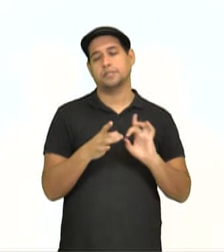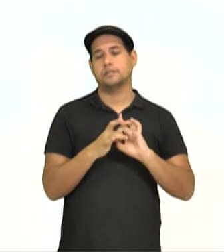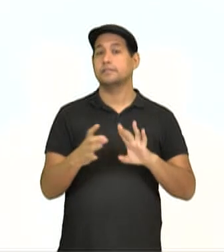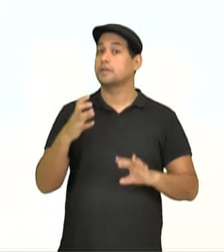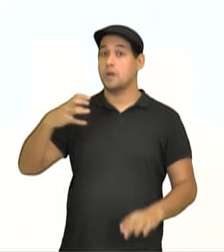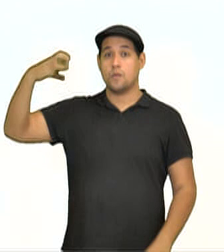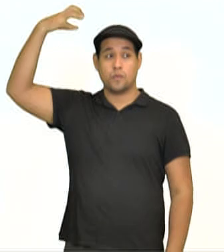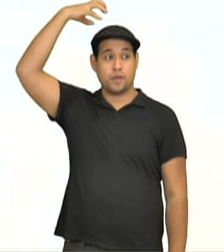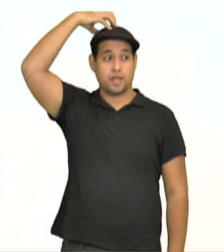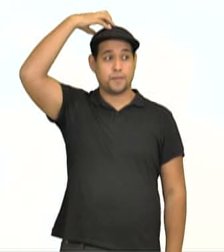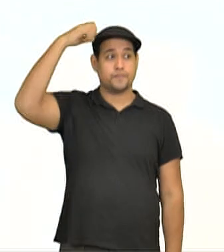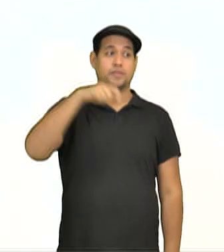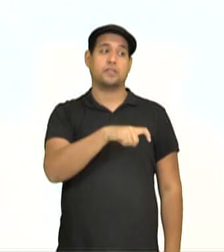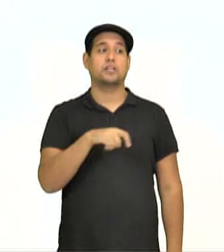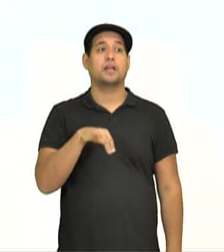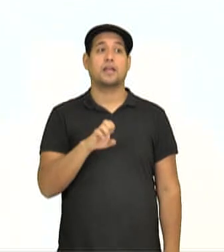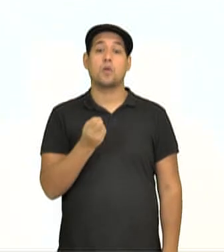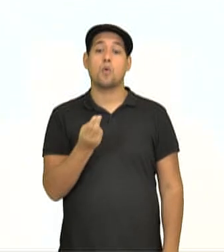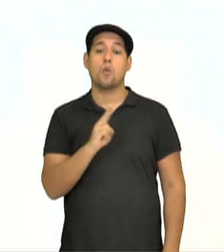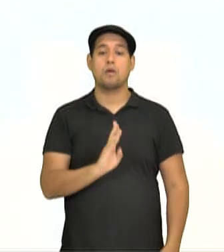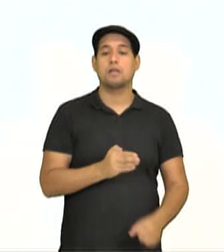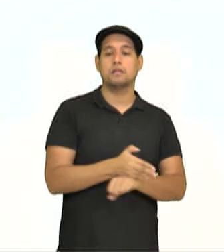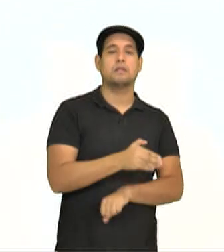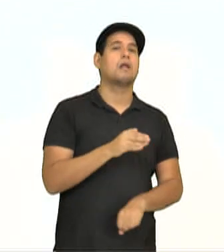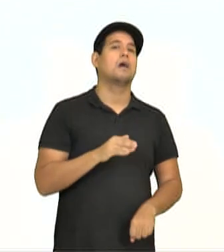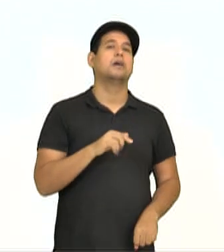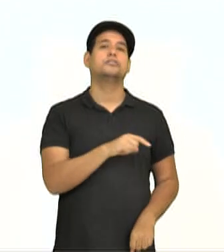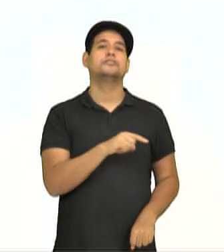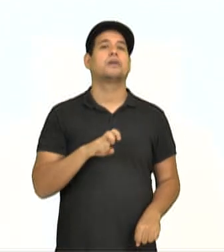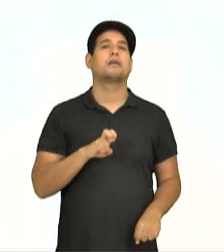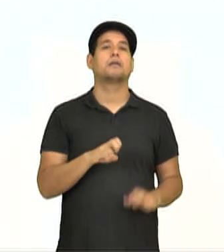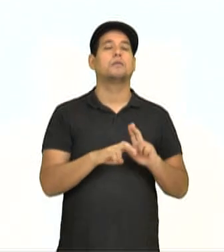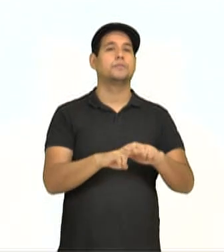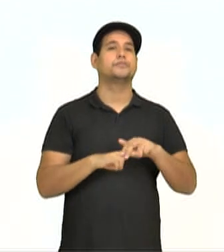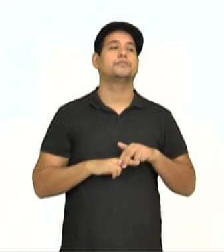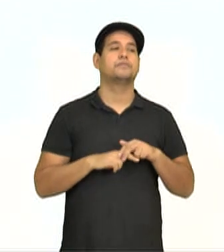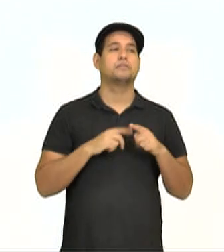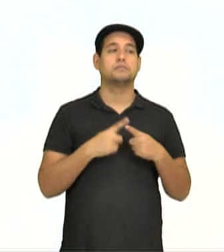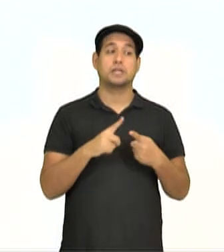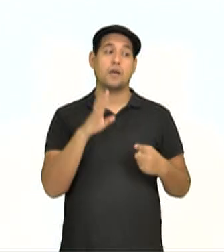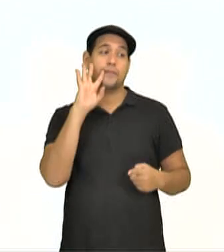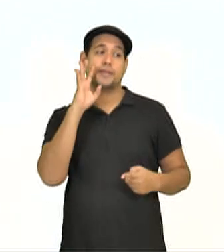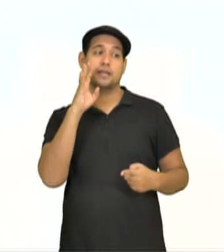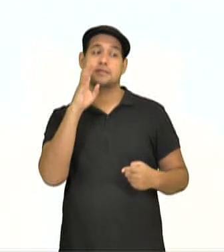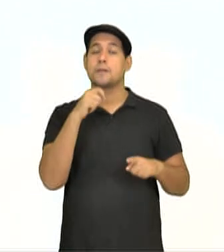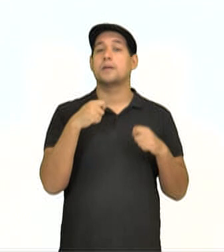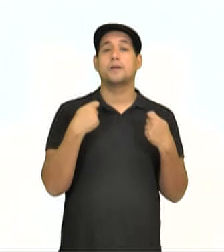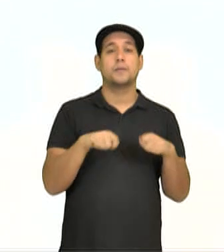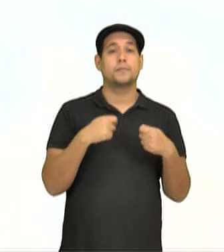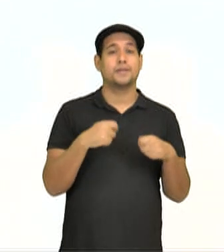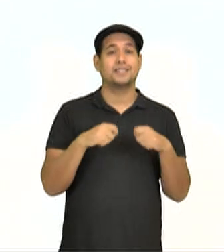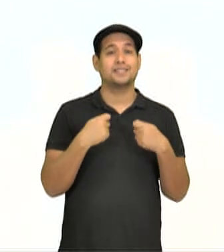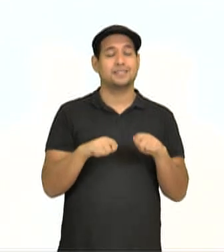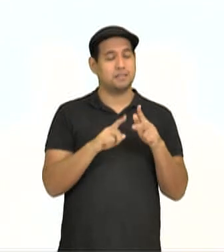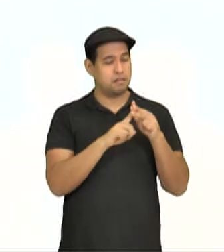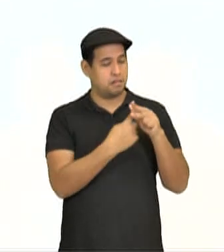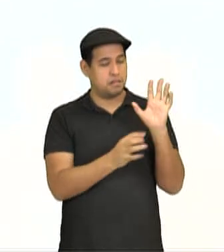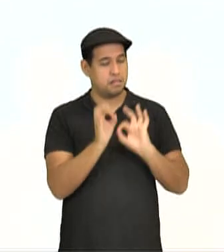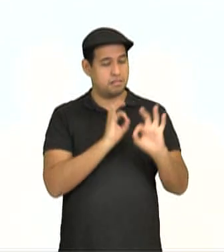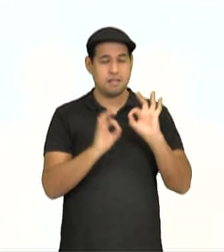em xeque ou entrar em xeque. Portanto, no momento em que ocorre, deverá ser